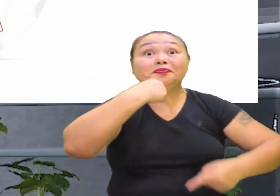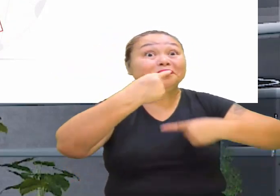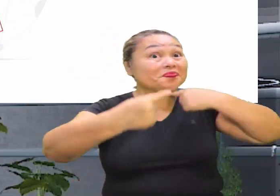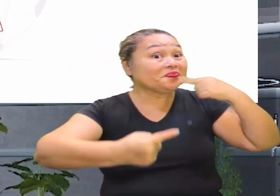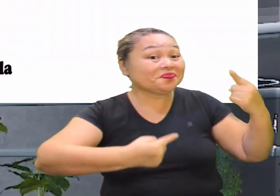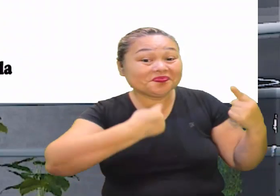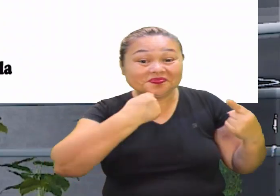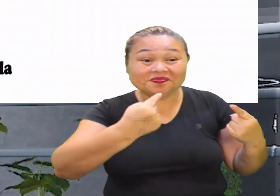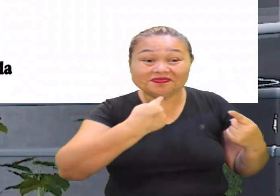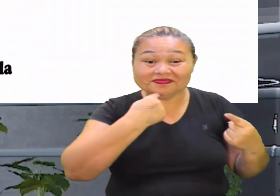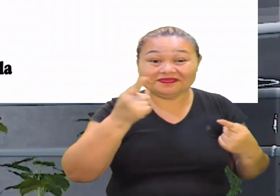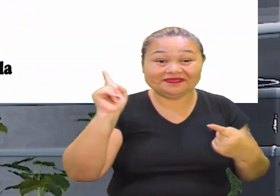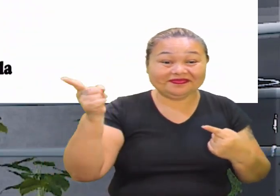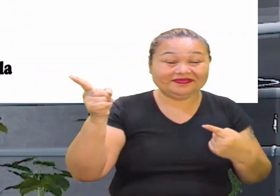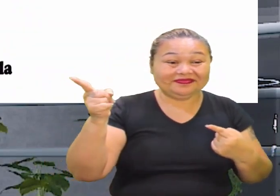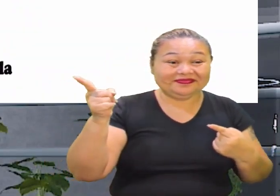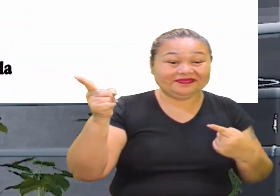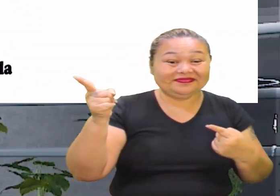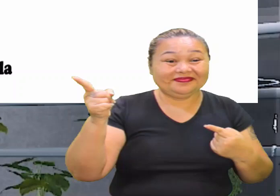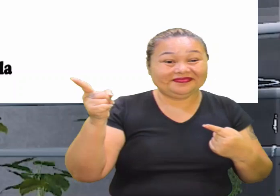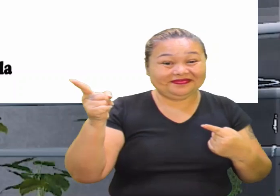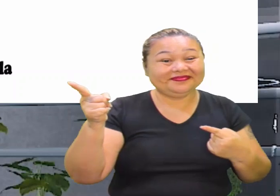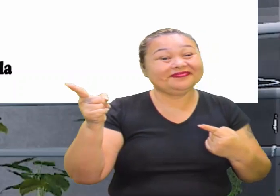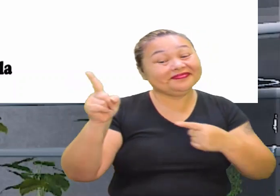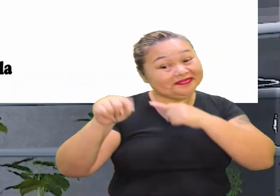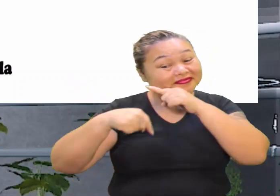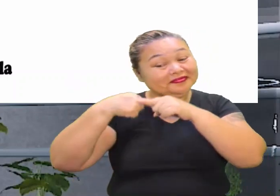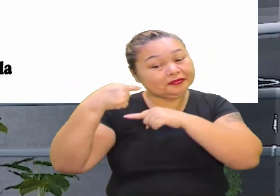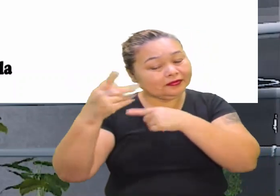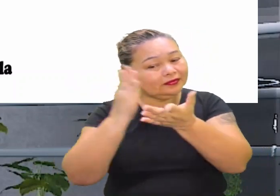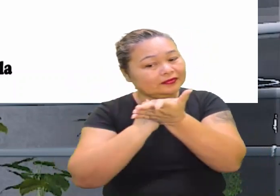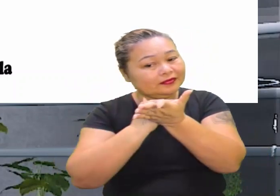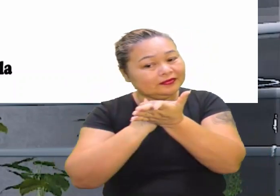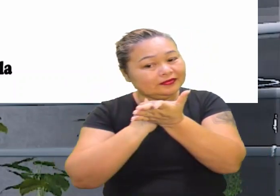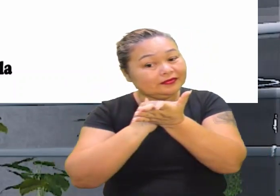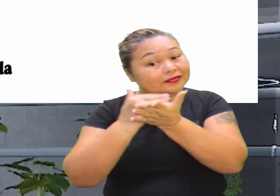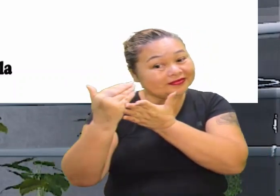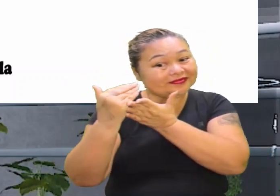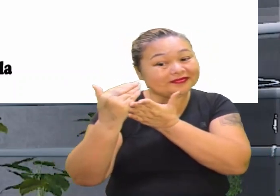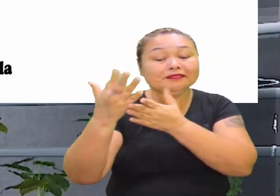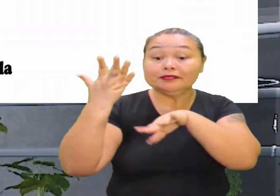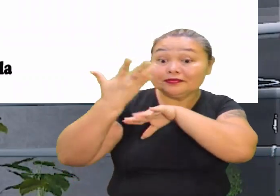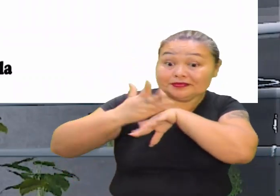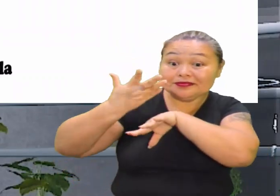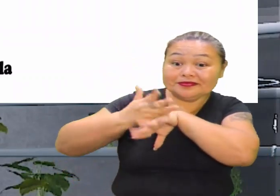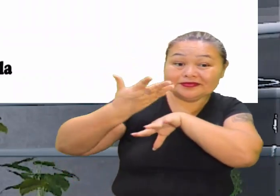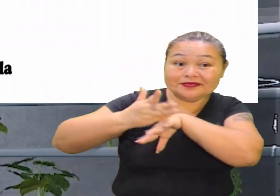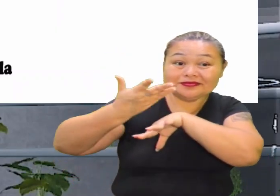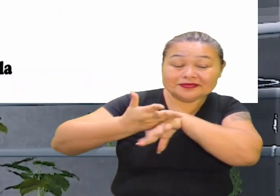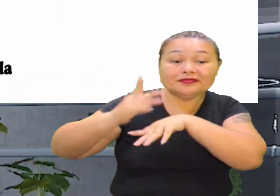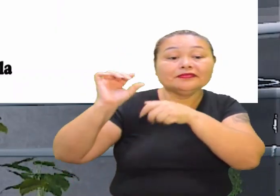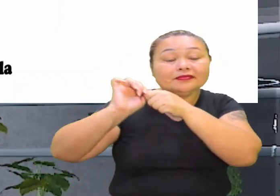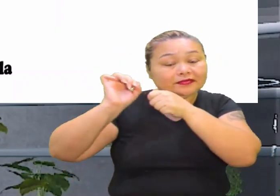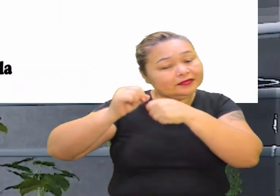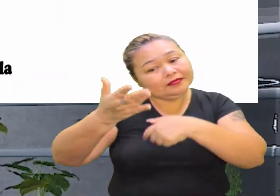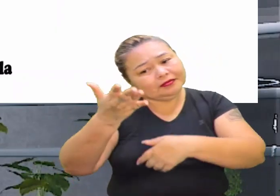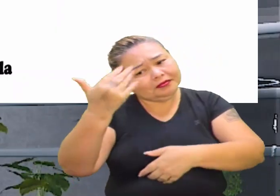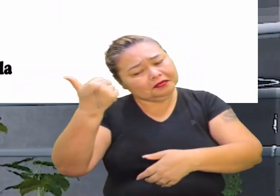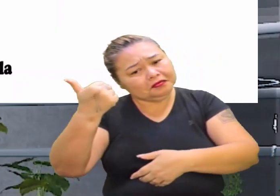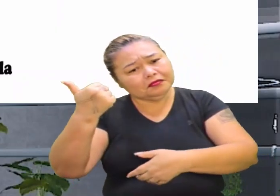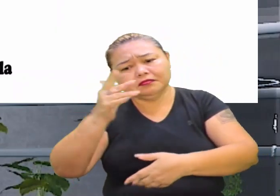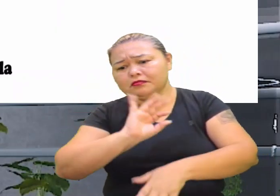dúvidas só surgem quando a gente começa a exercitar. Don't worry.